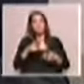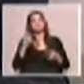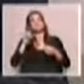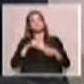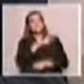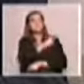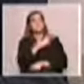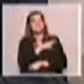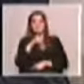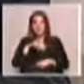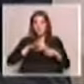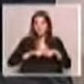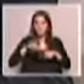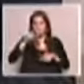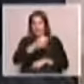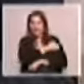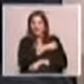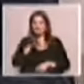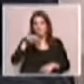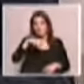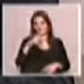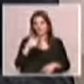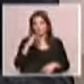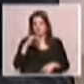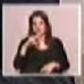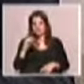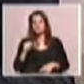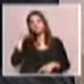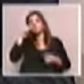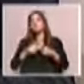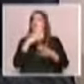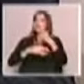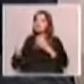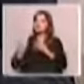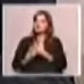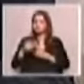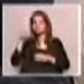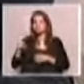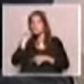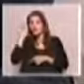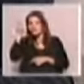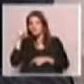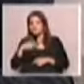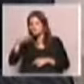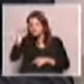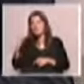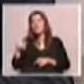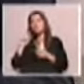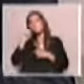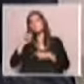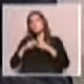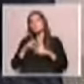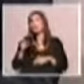empresa, com a Casa Matias, nasce um pouco por aprender pelos pastores, ou seja, perceber os problemas deles. Os problemas deles era, de facto,